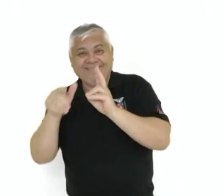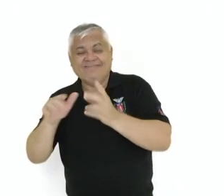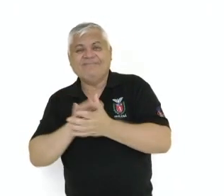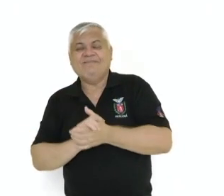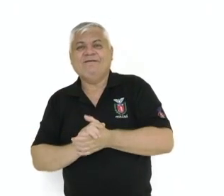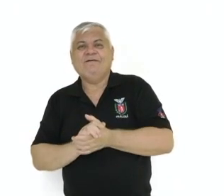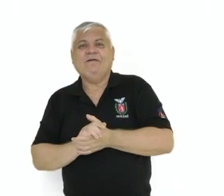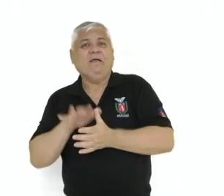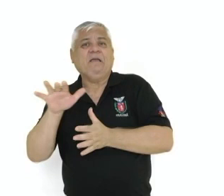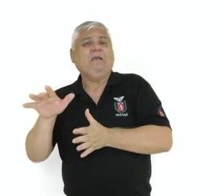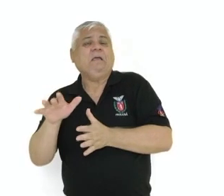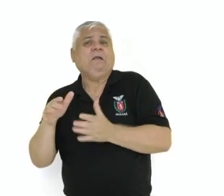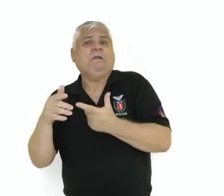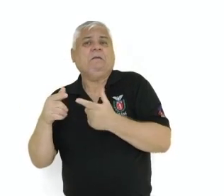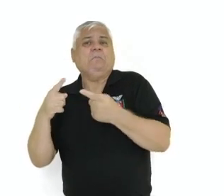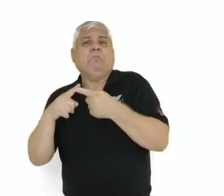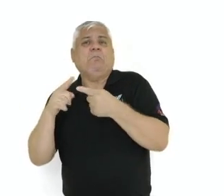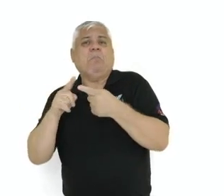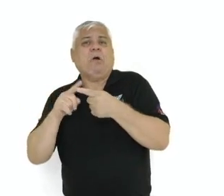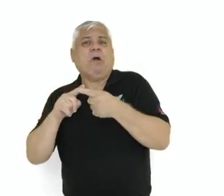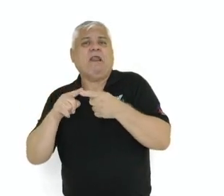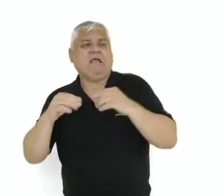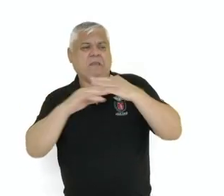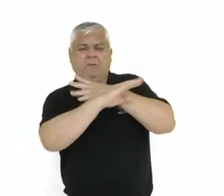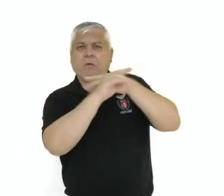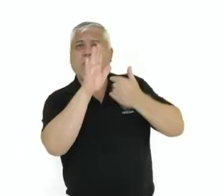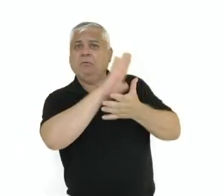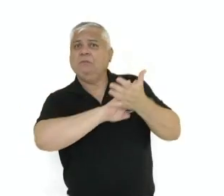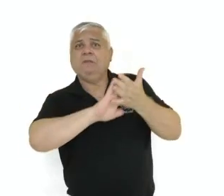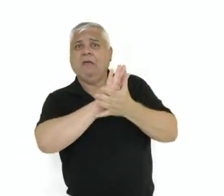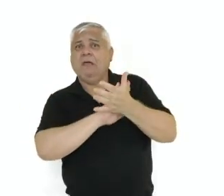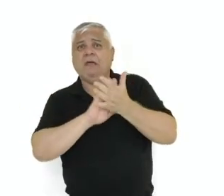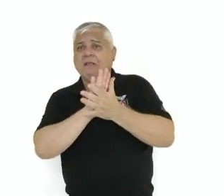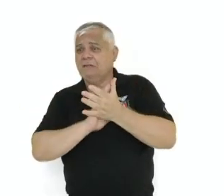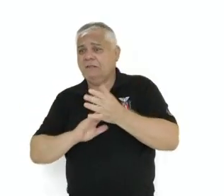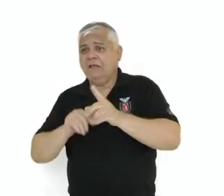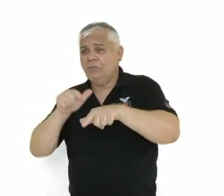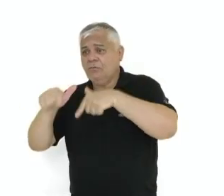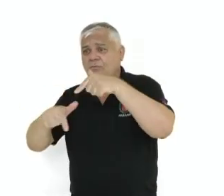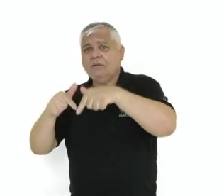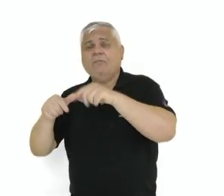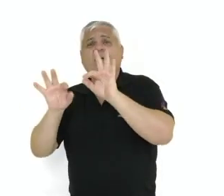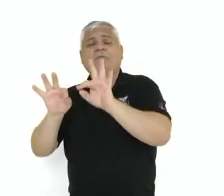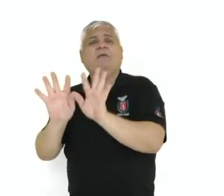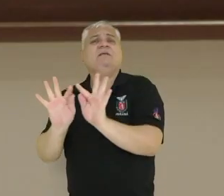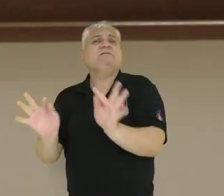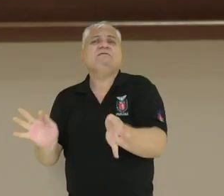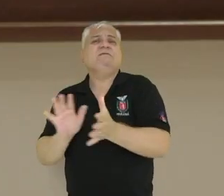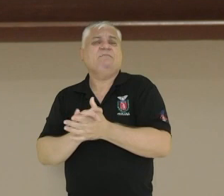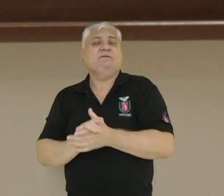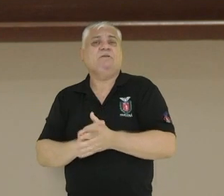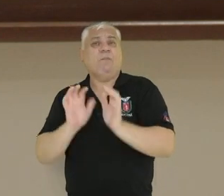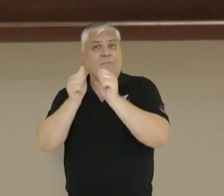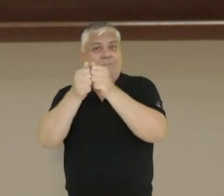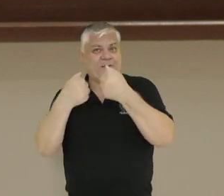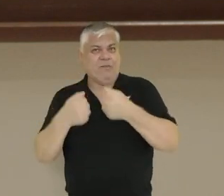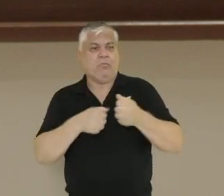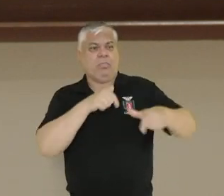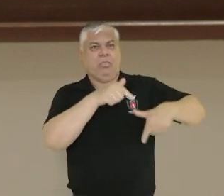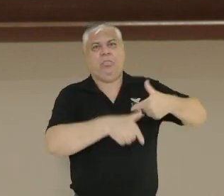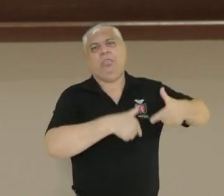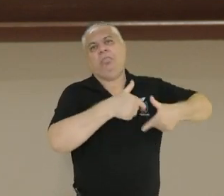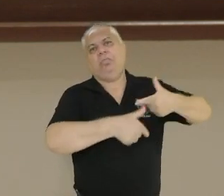a civilização, não são estruturadas pelo trabalho como eu exemplifiquei na questão do pão, tá?